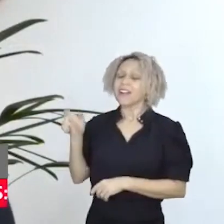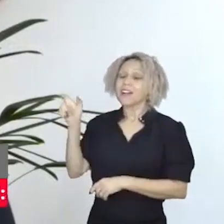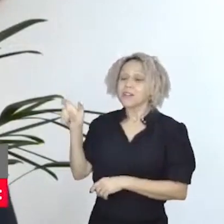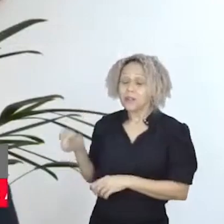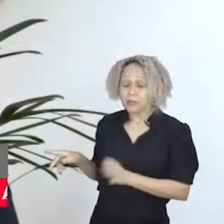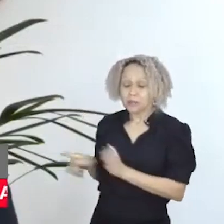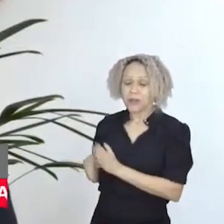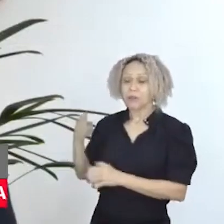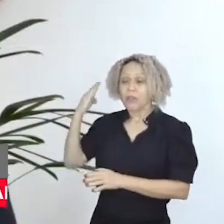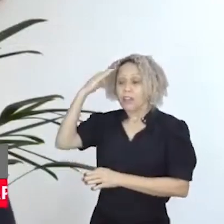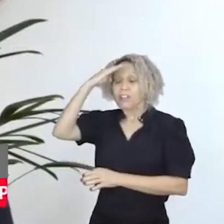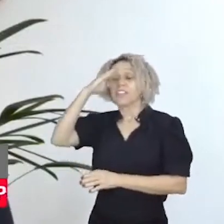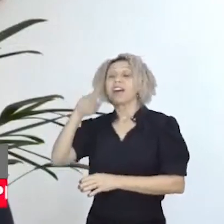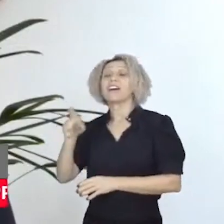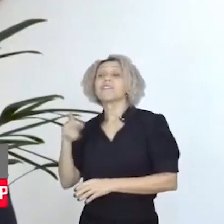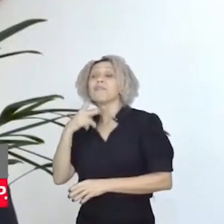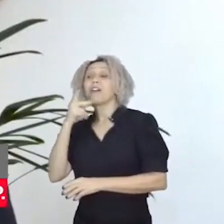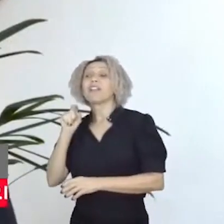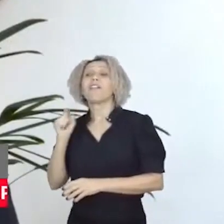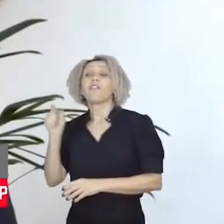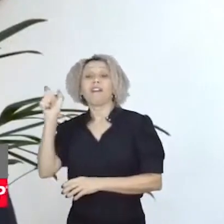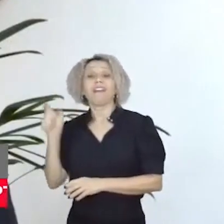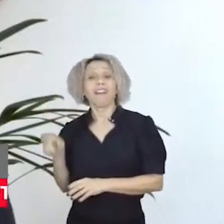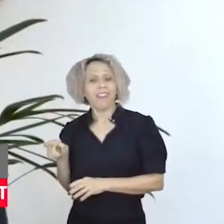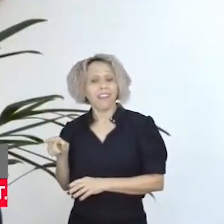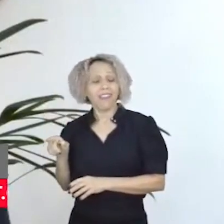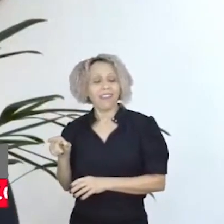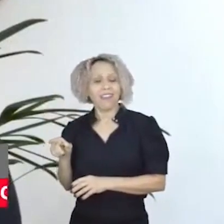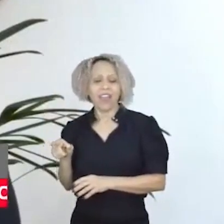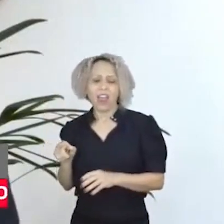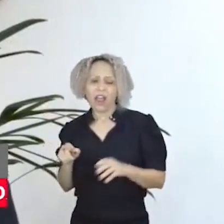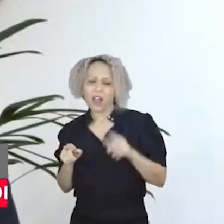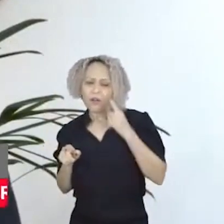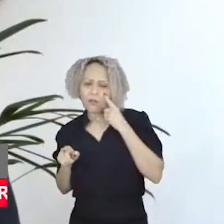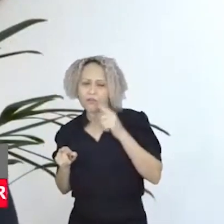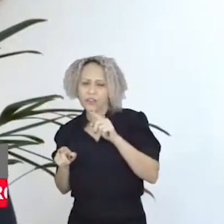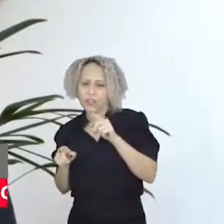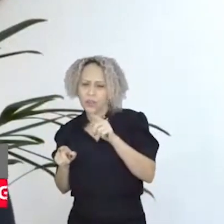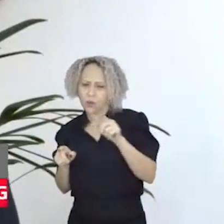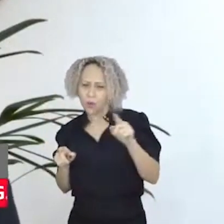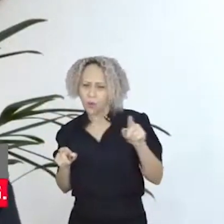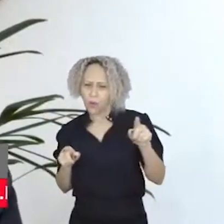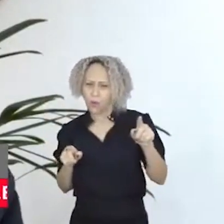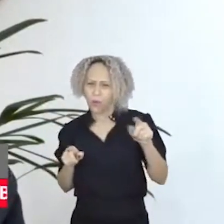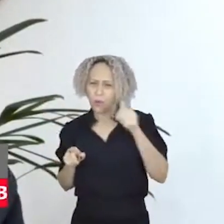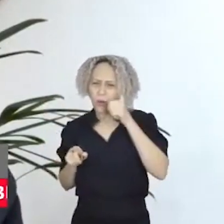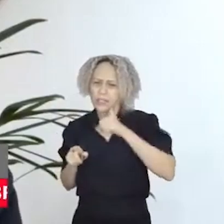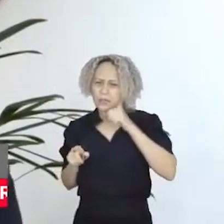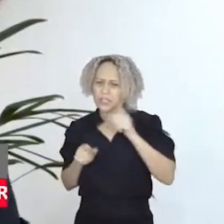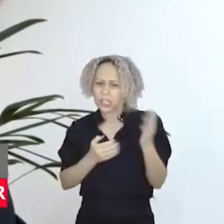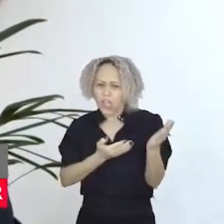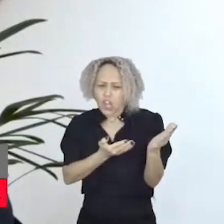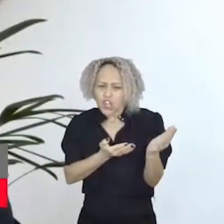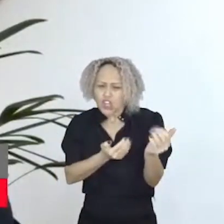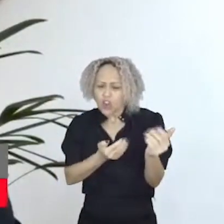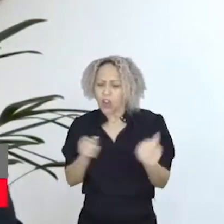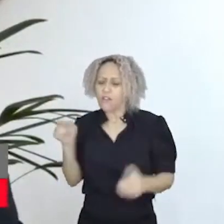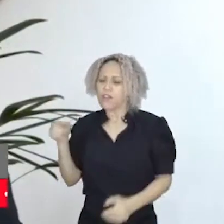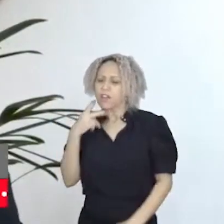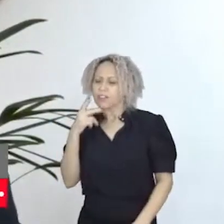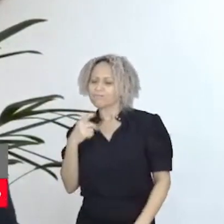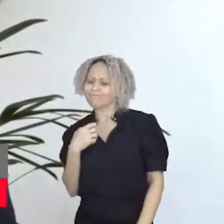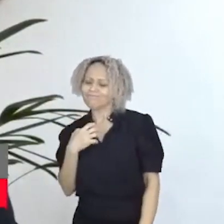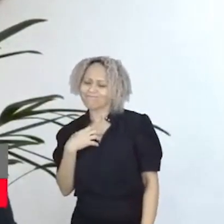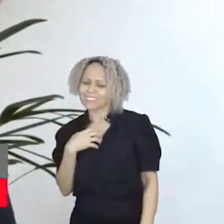Para além dessa violência contra as mulheres na cultura, em suas falas, em seus posicionamentos,